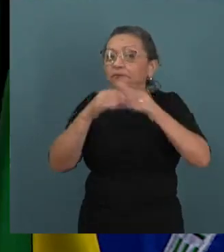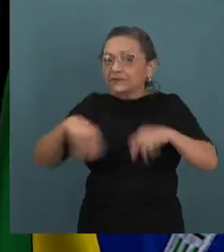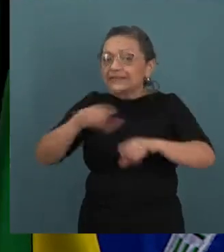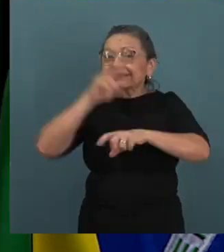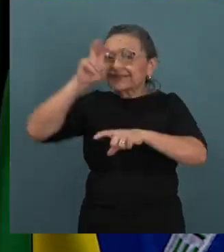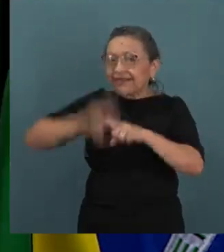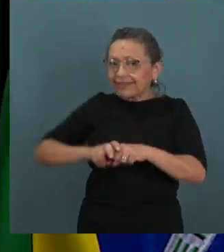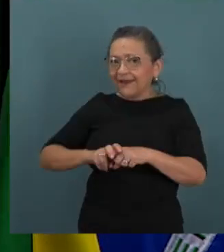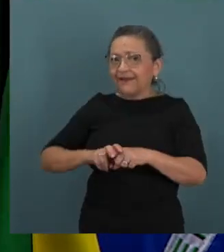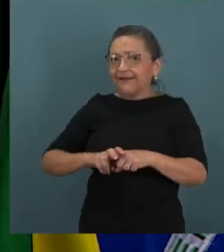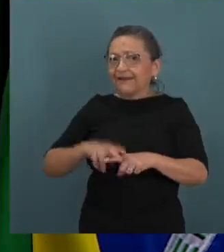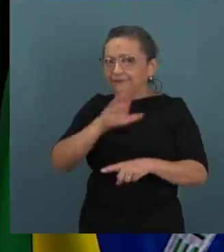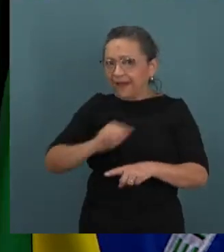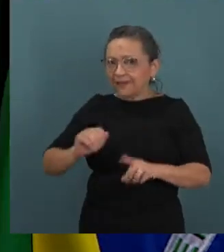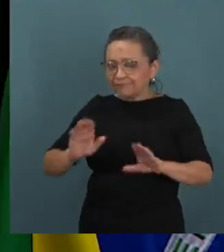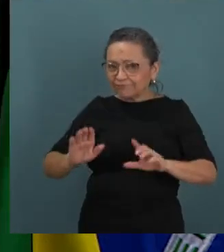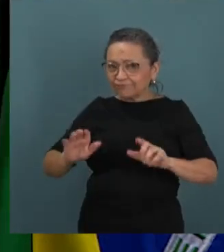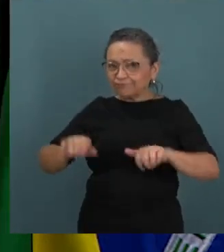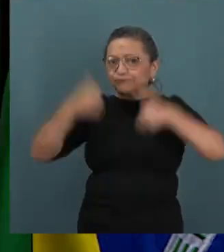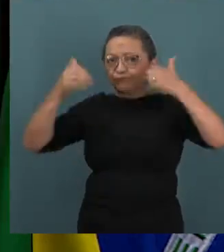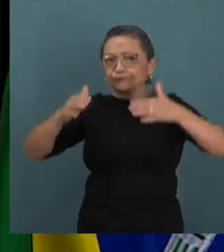agora.